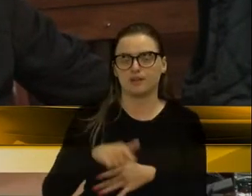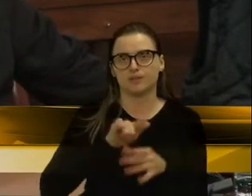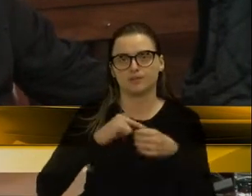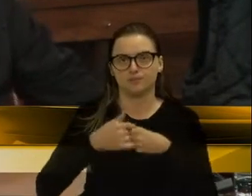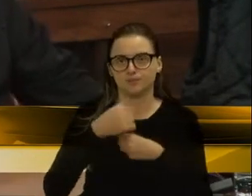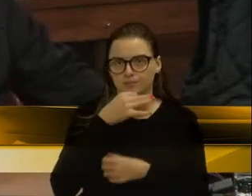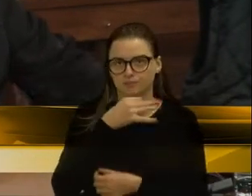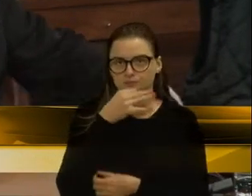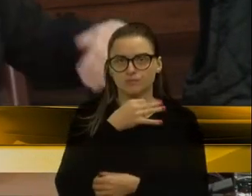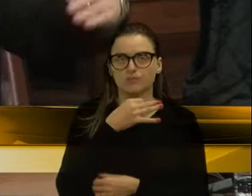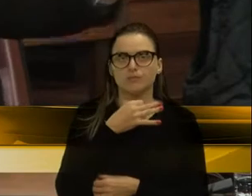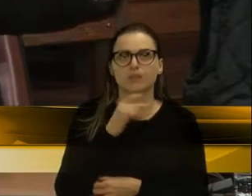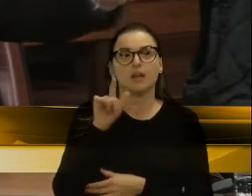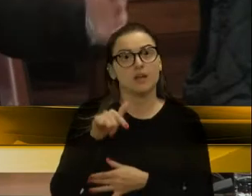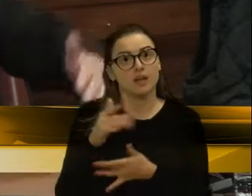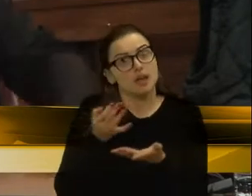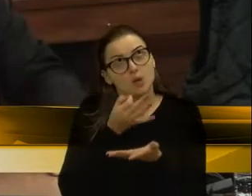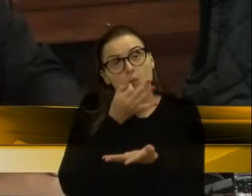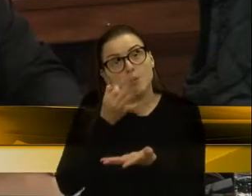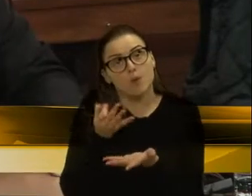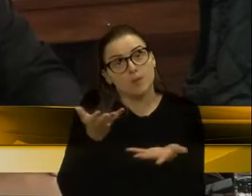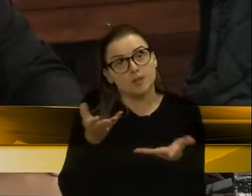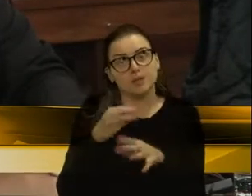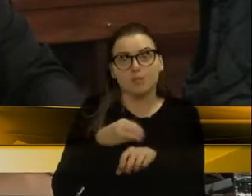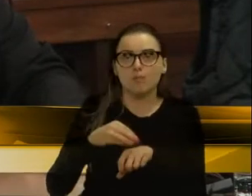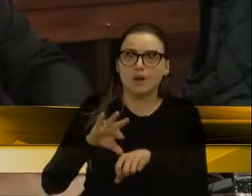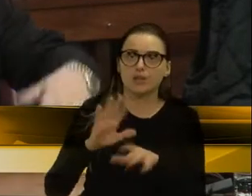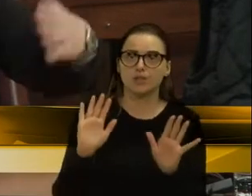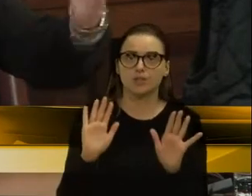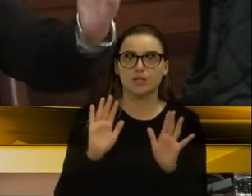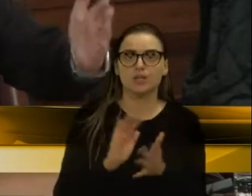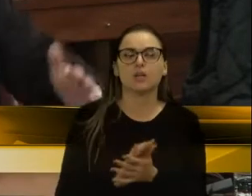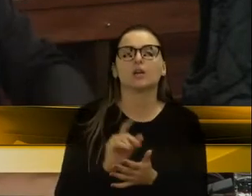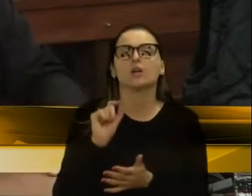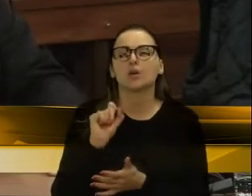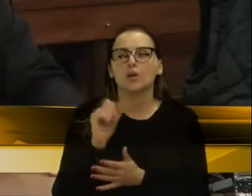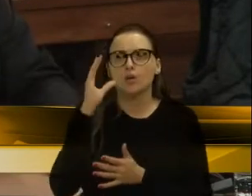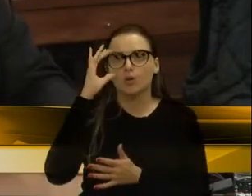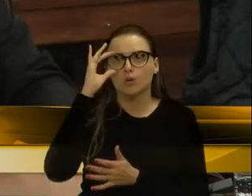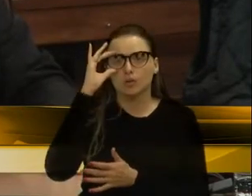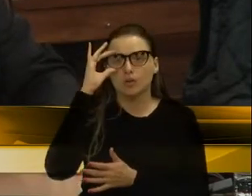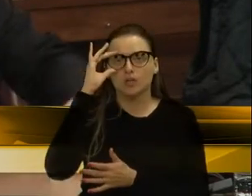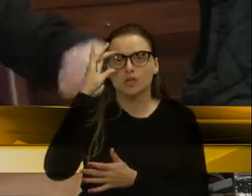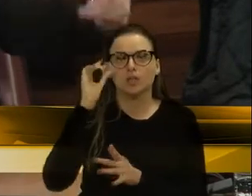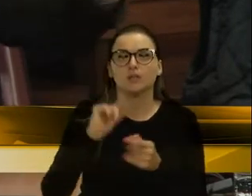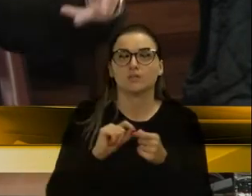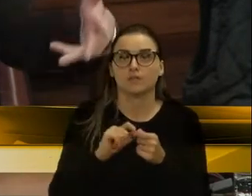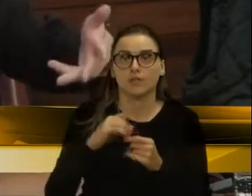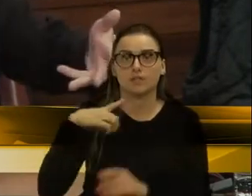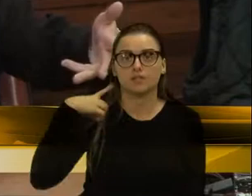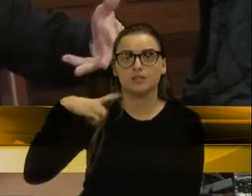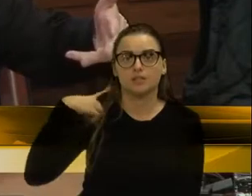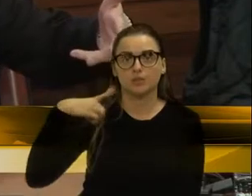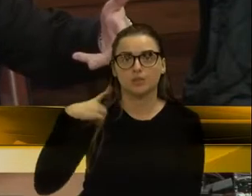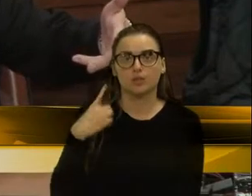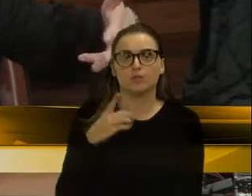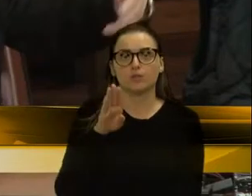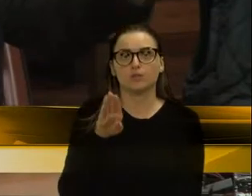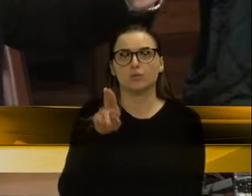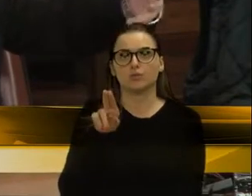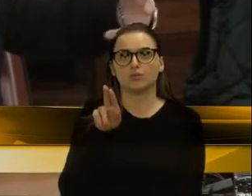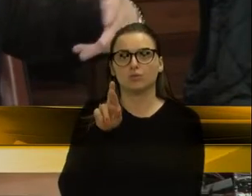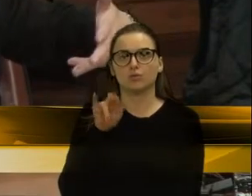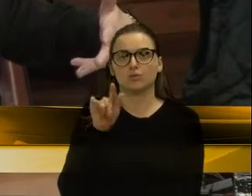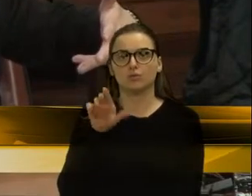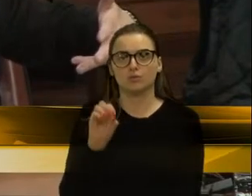fica como uma sugestão né a exemplo do que fez por exemplo o deputado burkot um grande expediente né